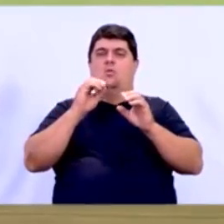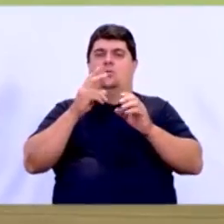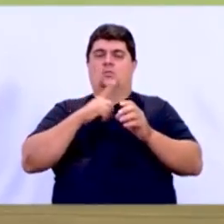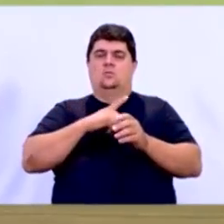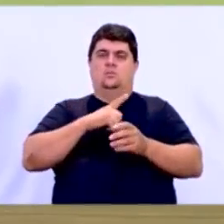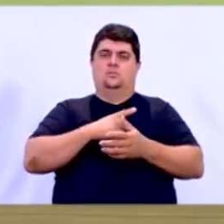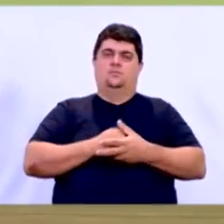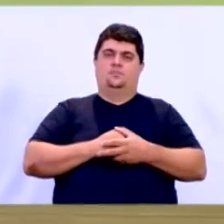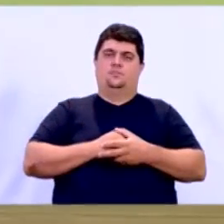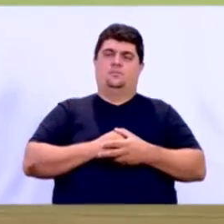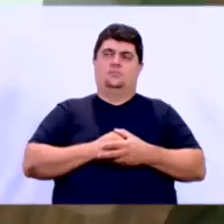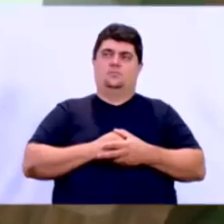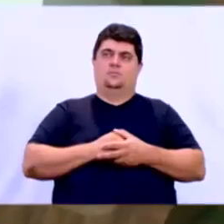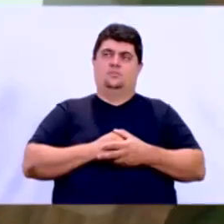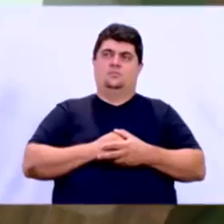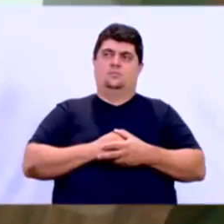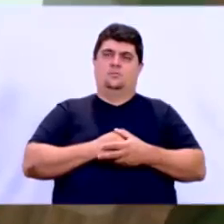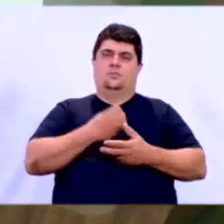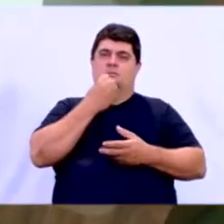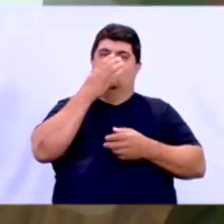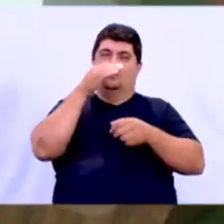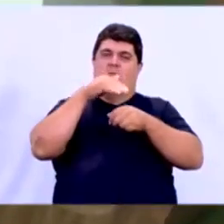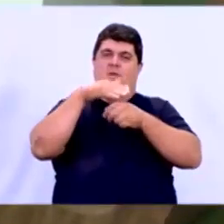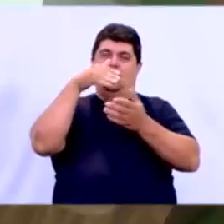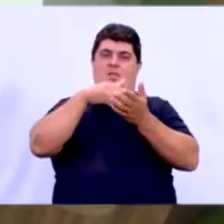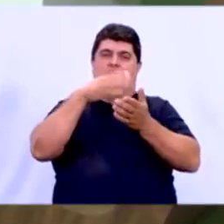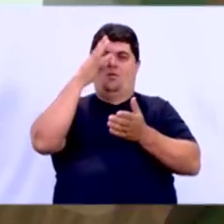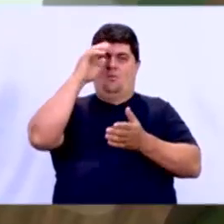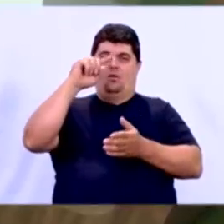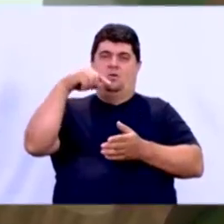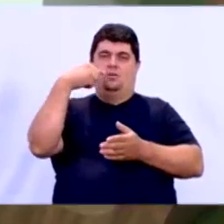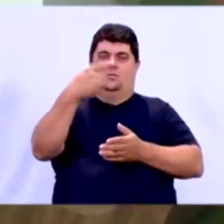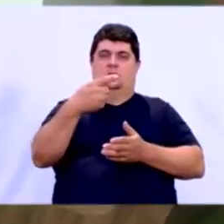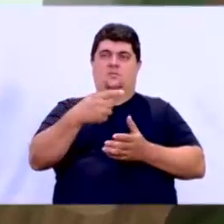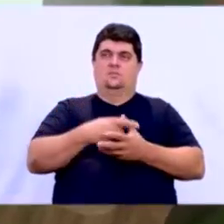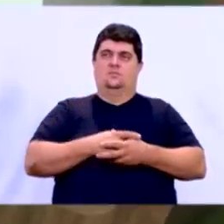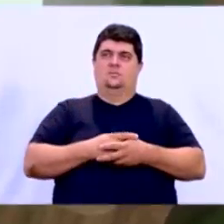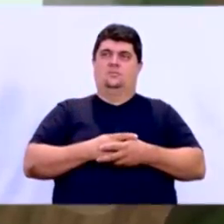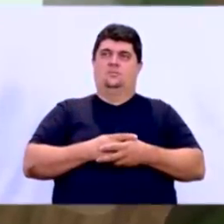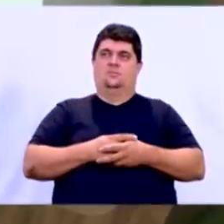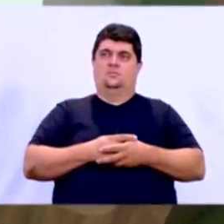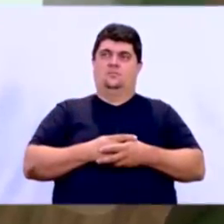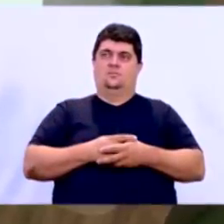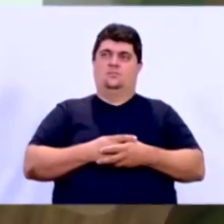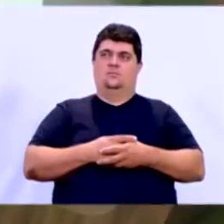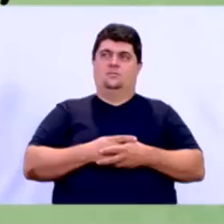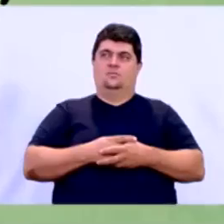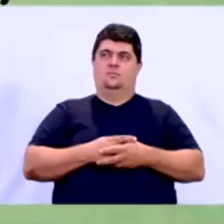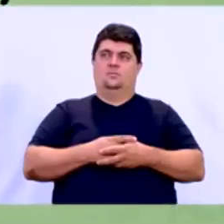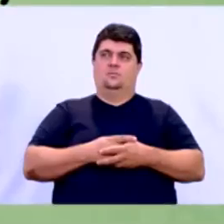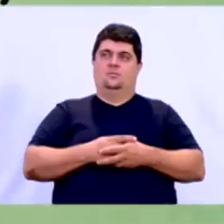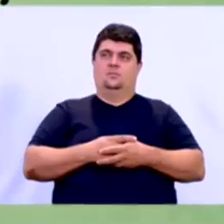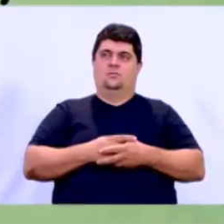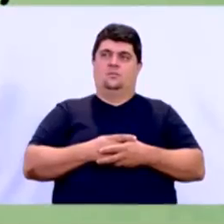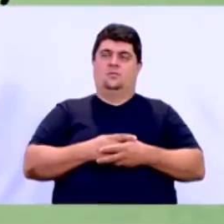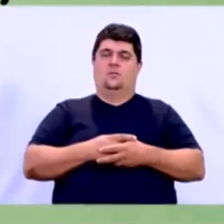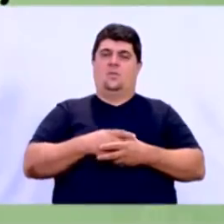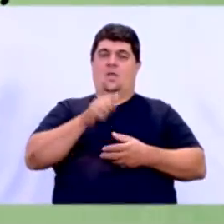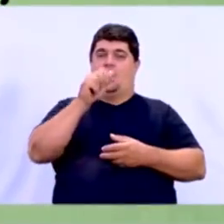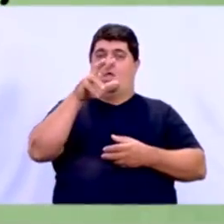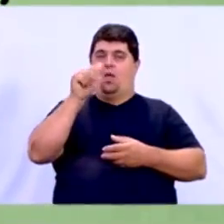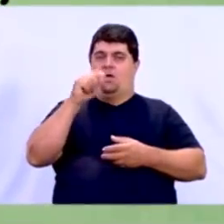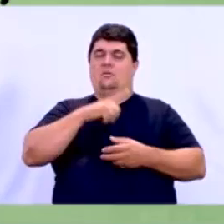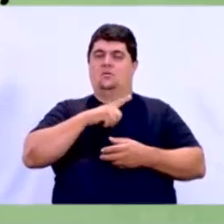isso. Professora, e boa noite a todos, até a semana que vem. Tá, só um pouquinho antes de deixar o boa noite, eu vou falar da